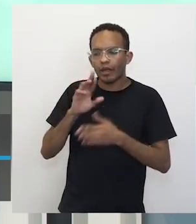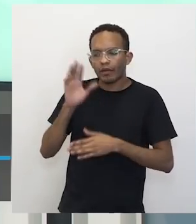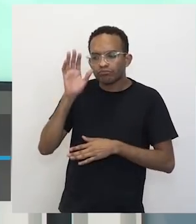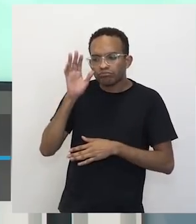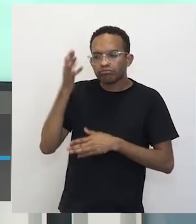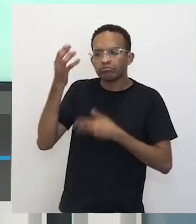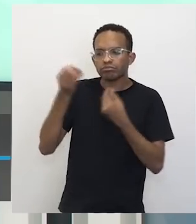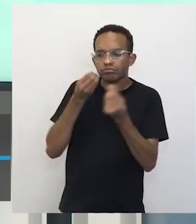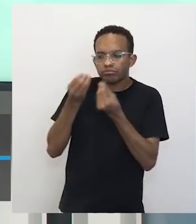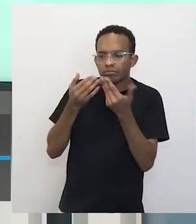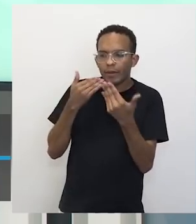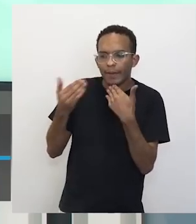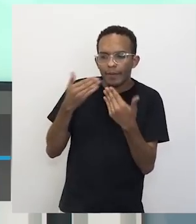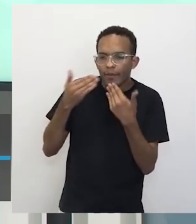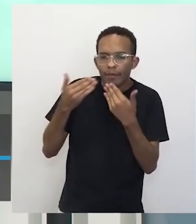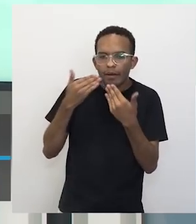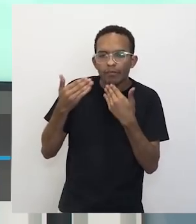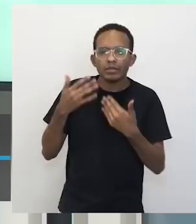conclusão conversando, né?